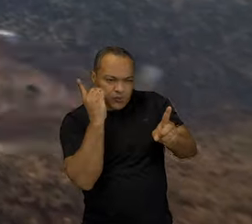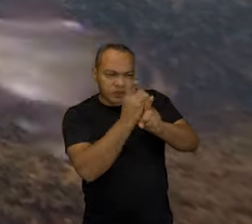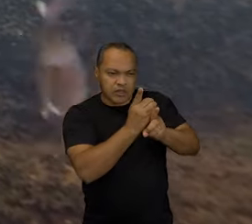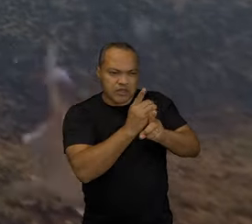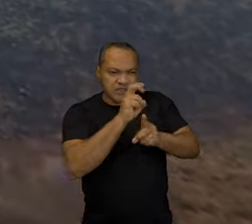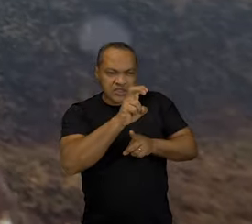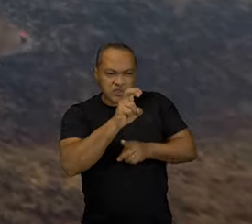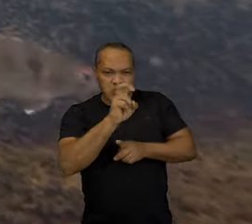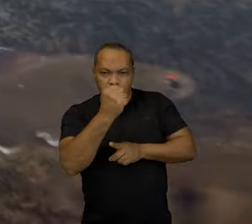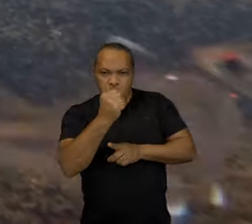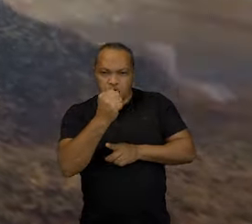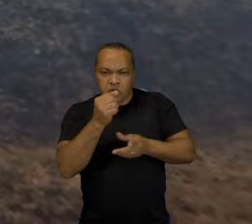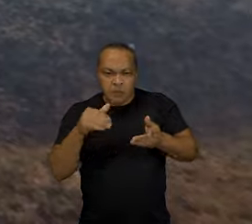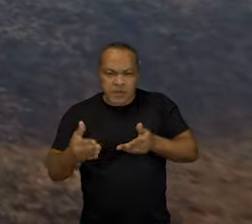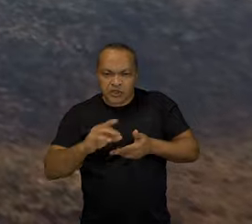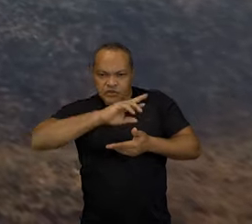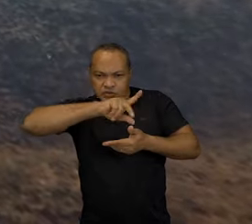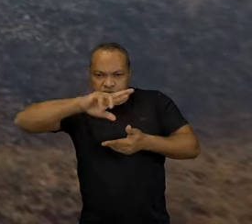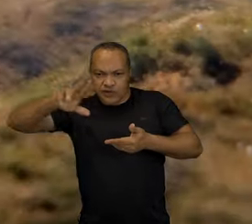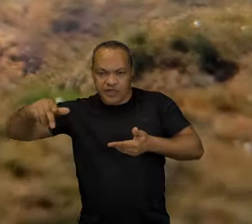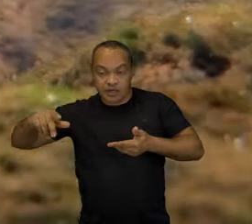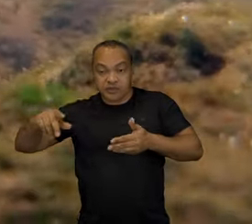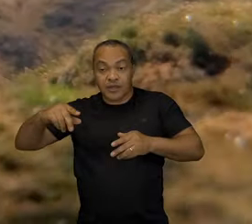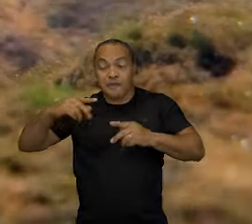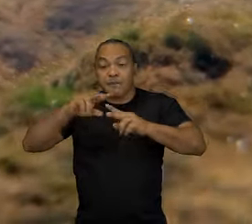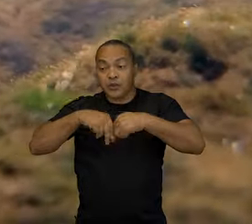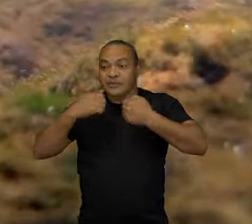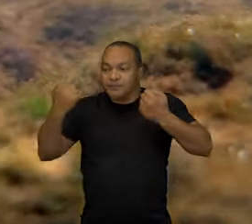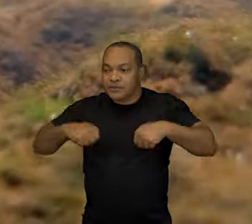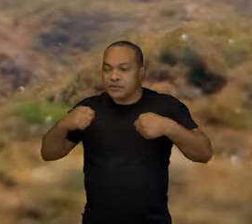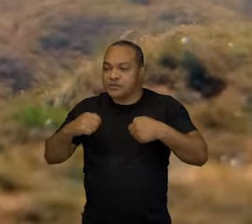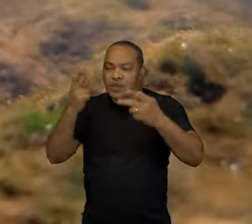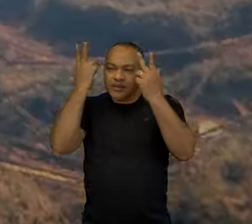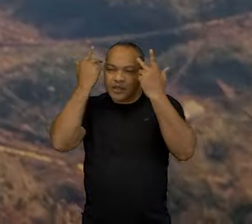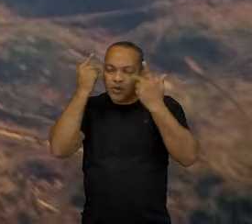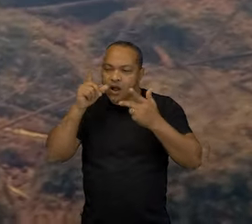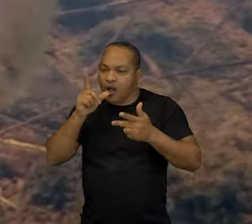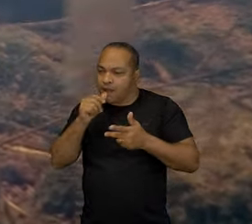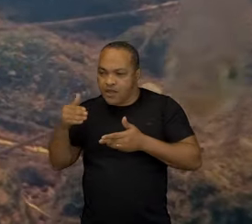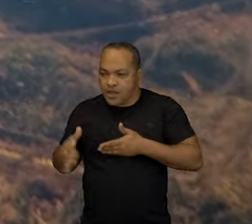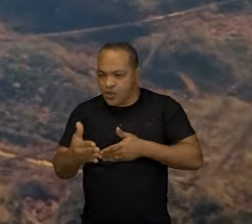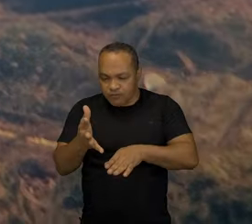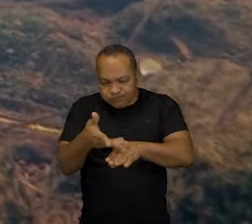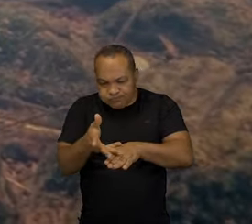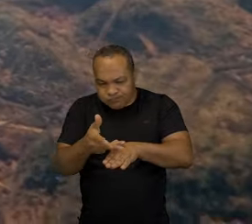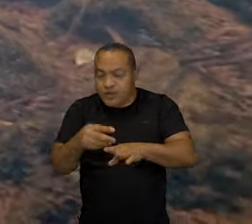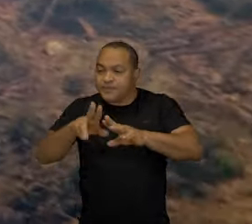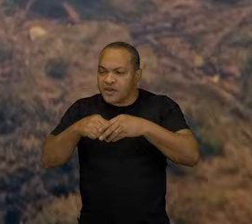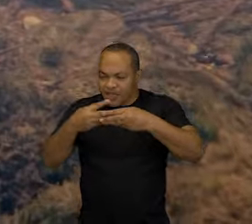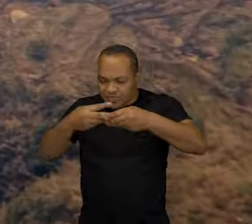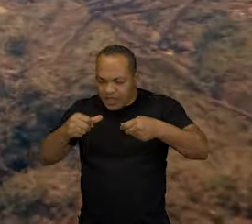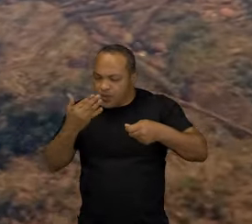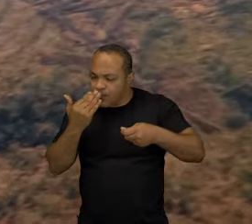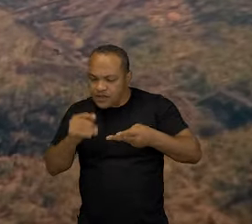encontraram 58 espécies de peixes que dependem do fluxo natural dos rios, da vegetação